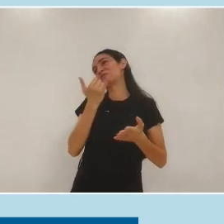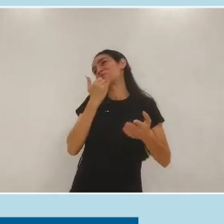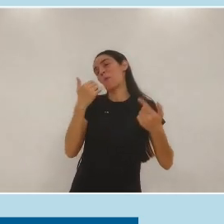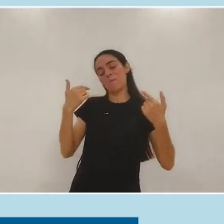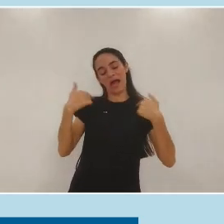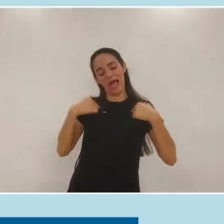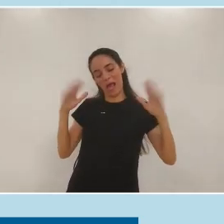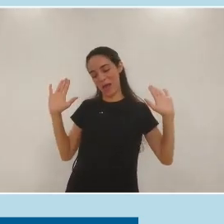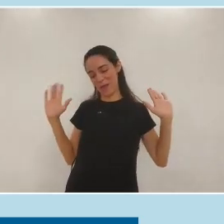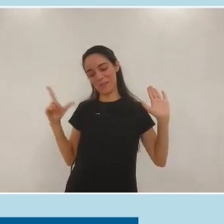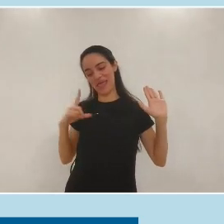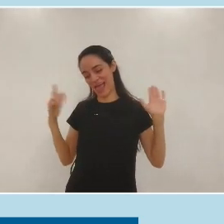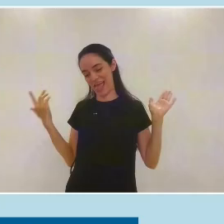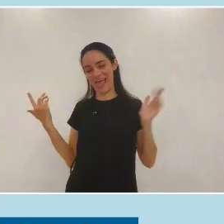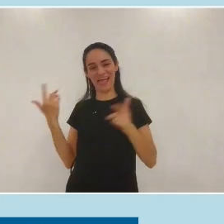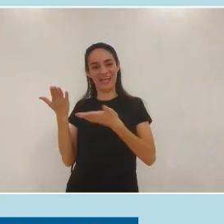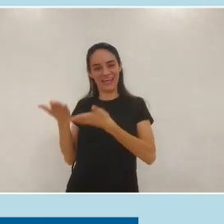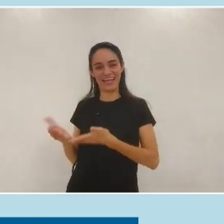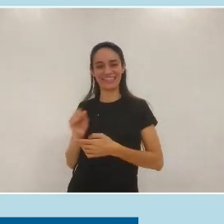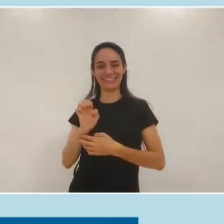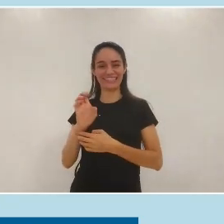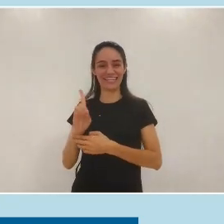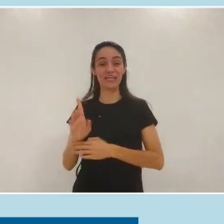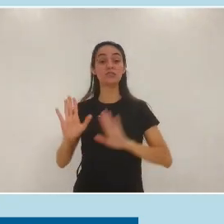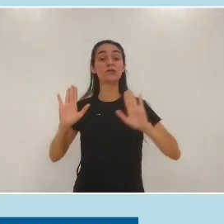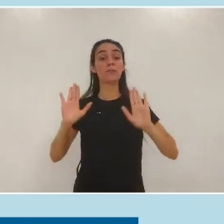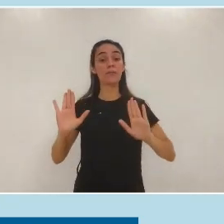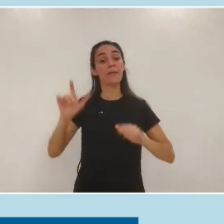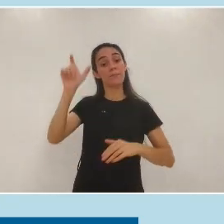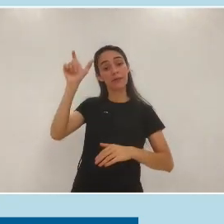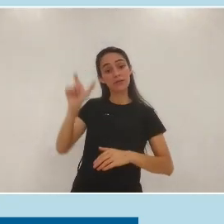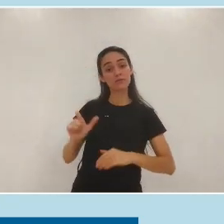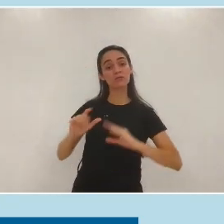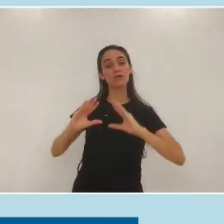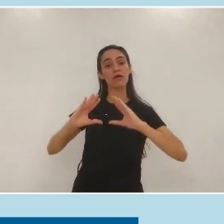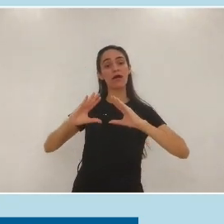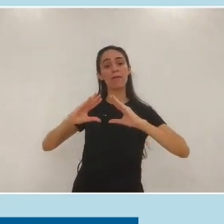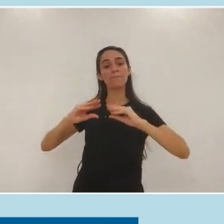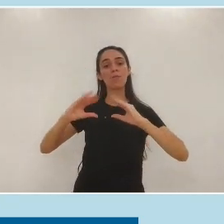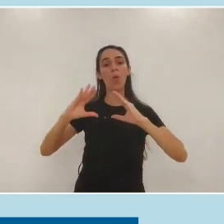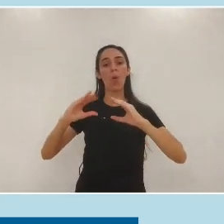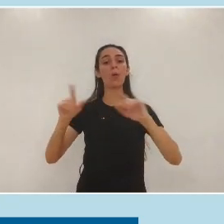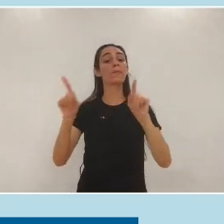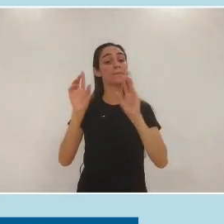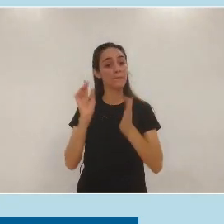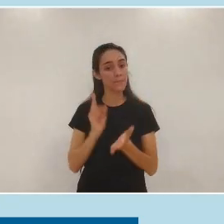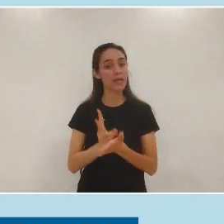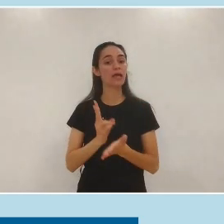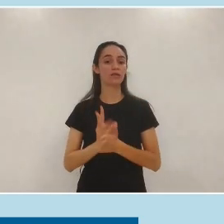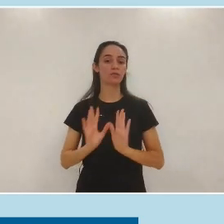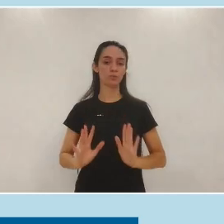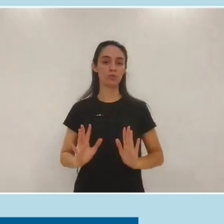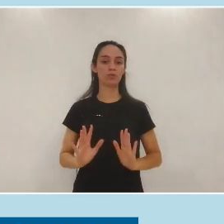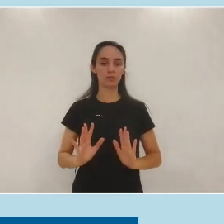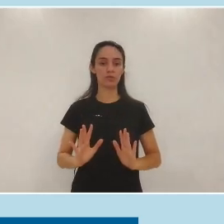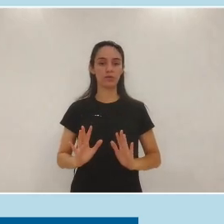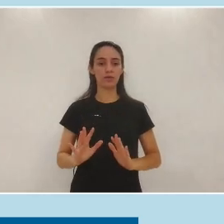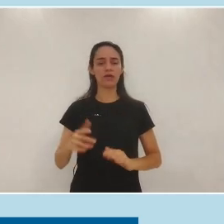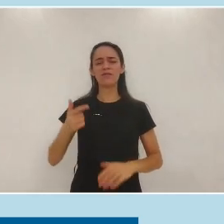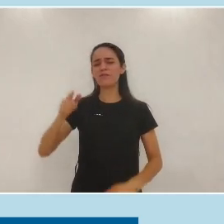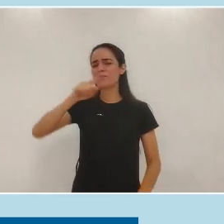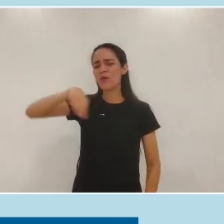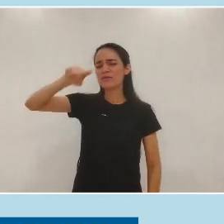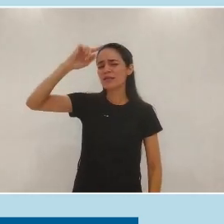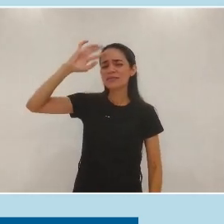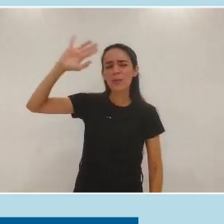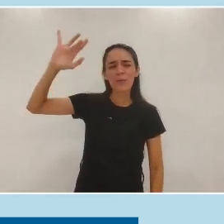molinha. Mas a pessoa fica molinha. Então, olha só. Vocês não têm ideia como eu sofri porque eu